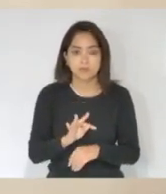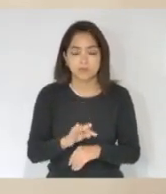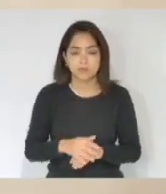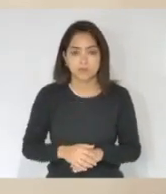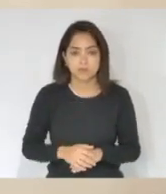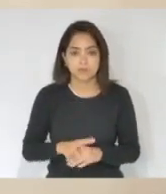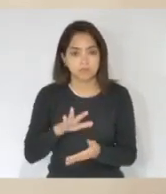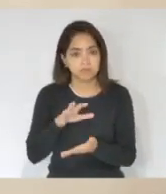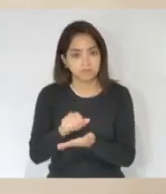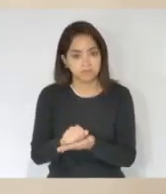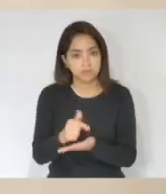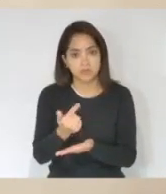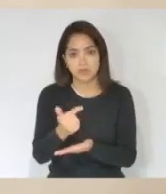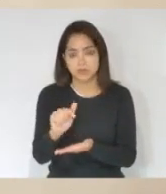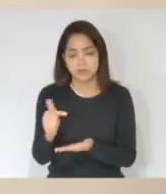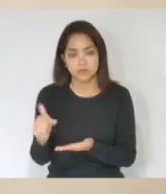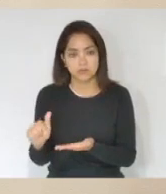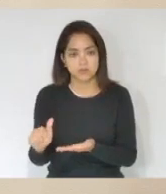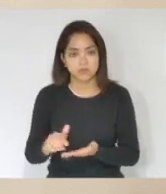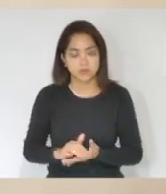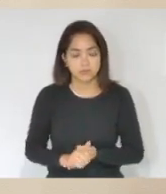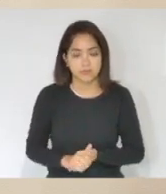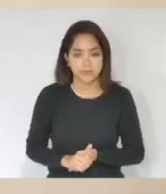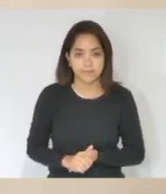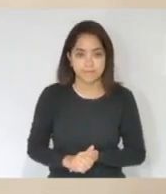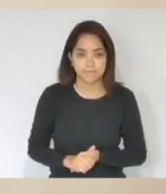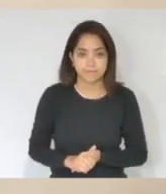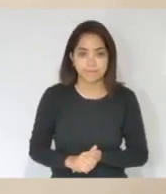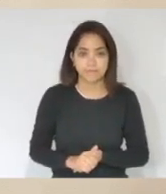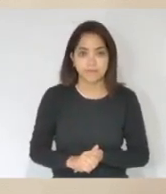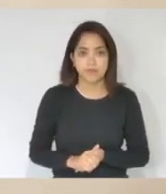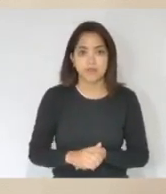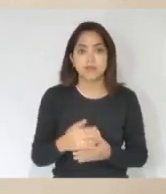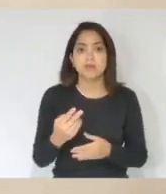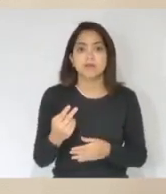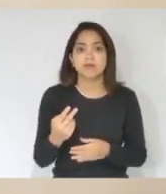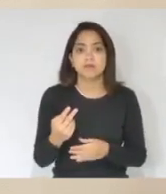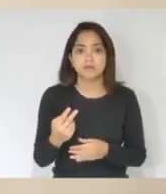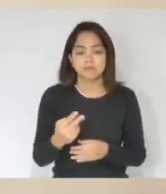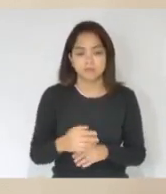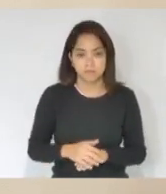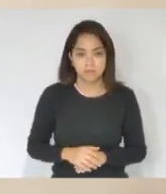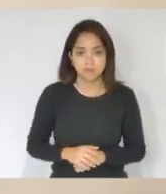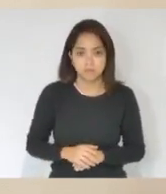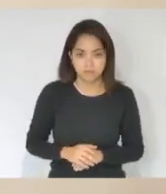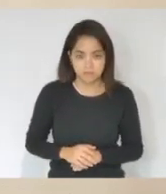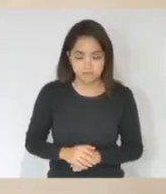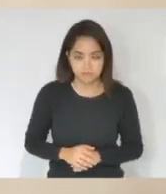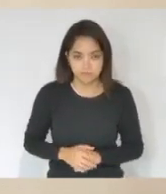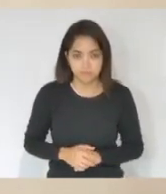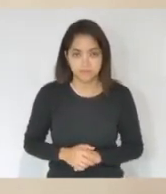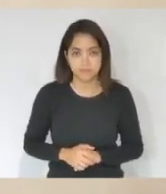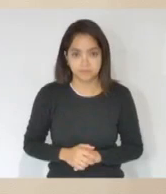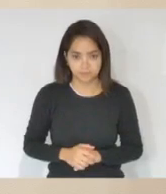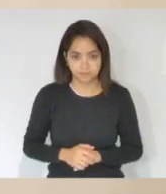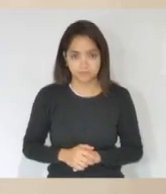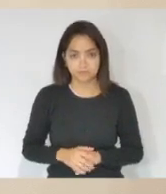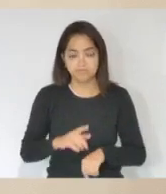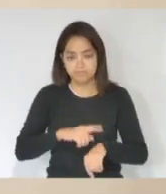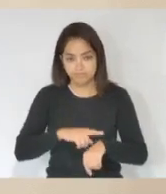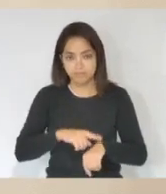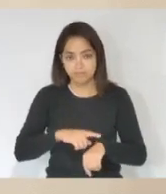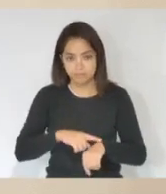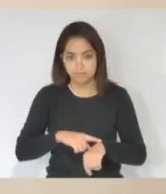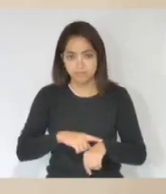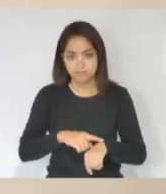há oradores inscritos no horário do partido. Segundo horário... Opa! Em tempo ainda tem a palavra o